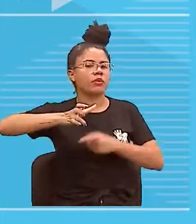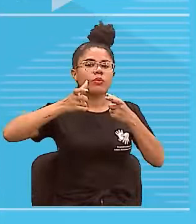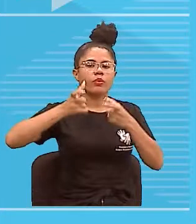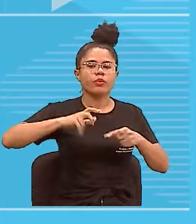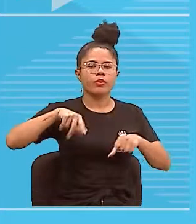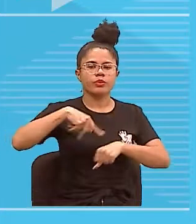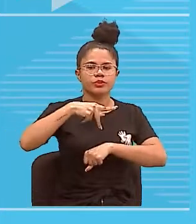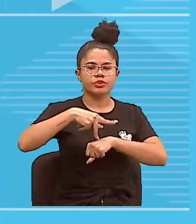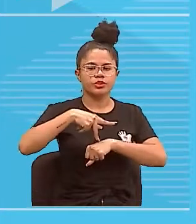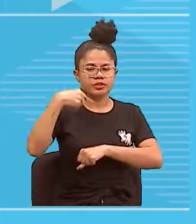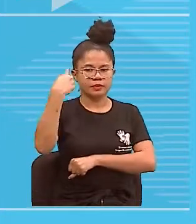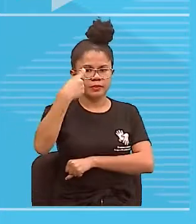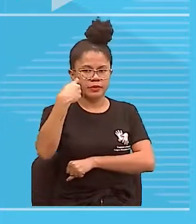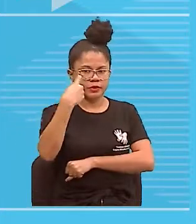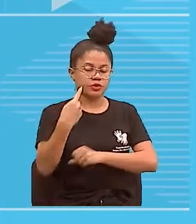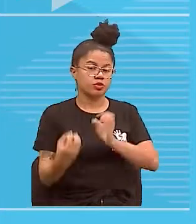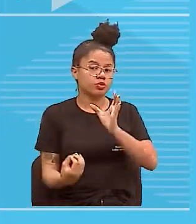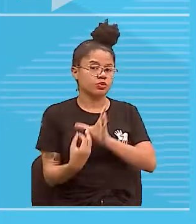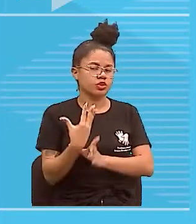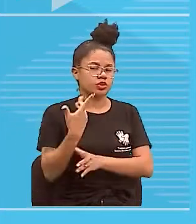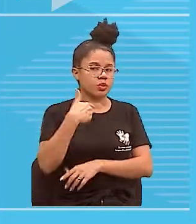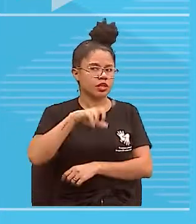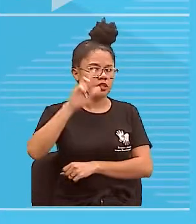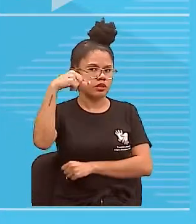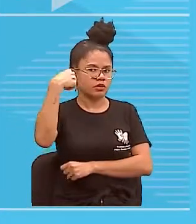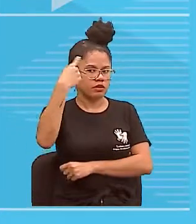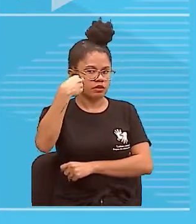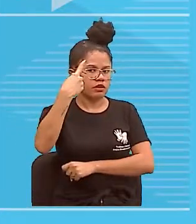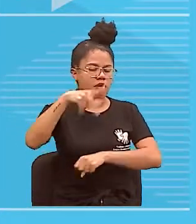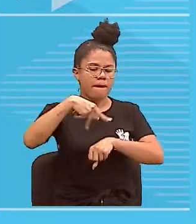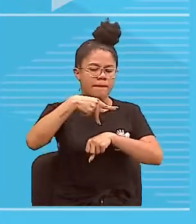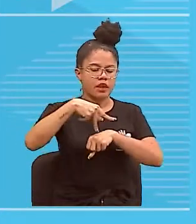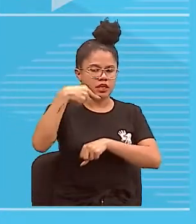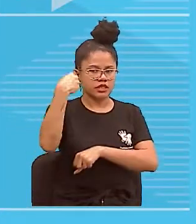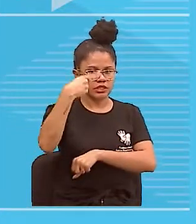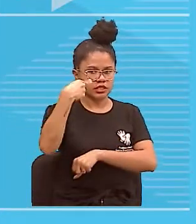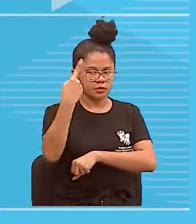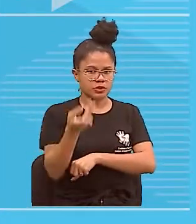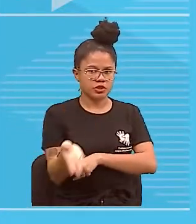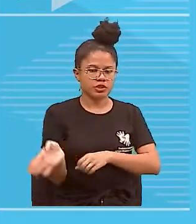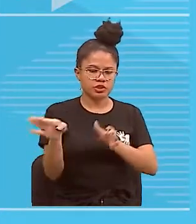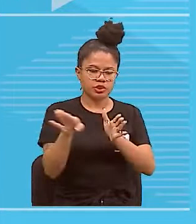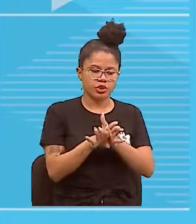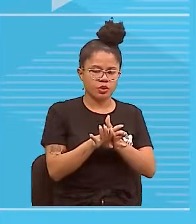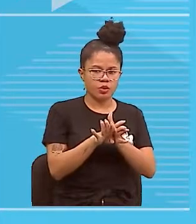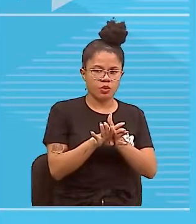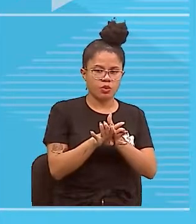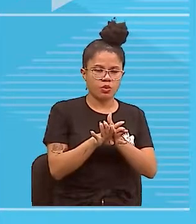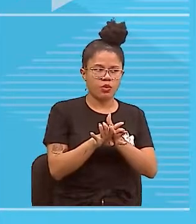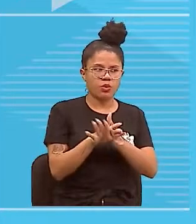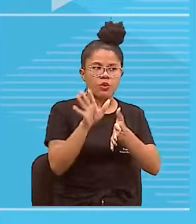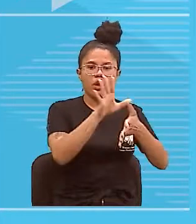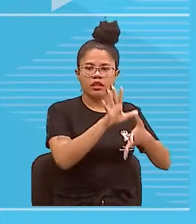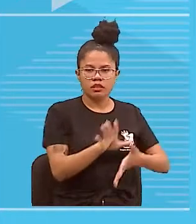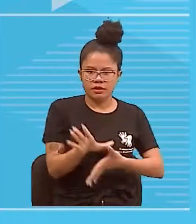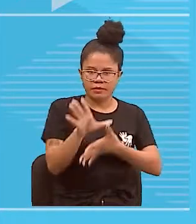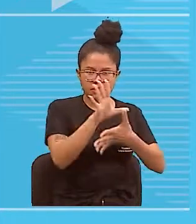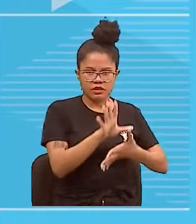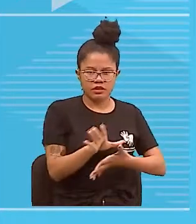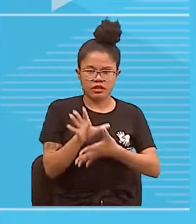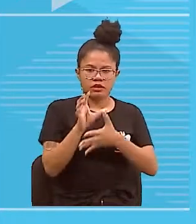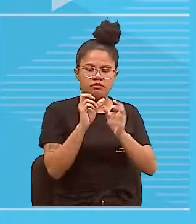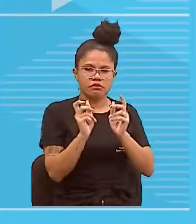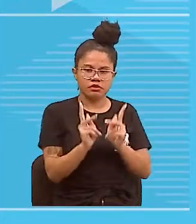a Espanha que é de onde a língua veio a língua veio da Espanha para cá né para para a América